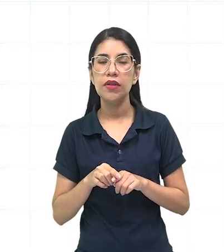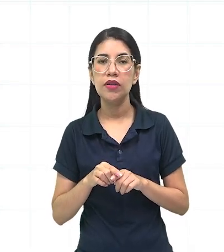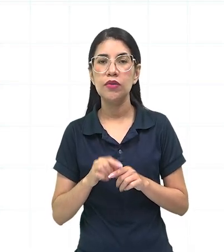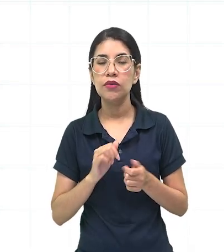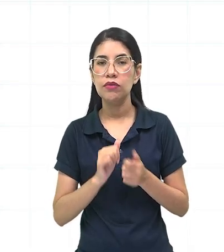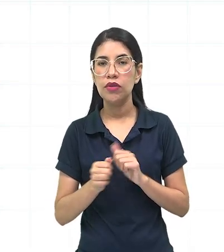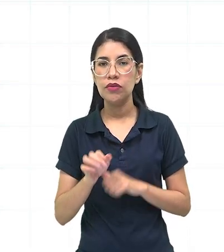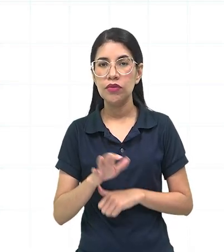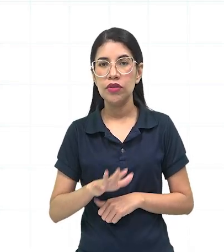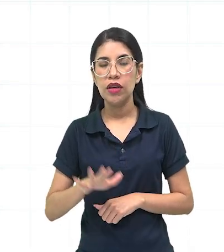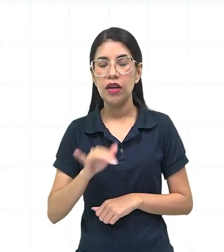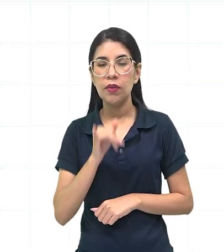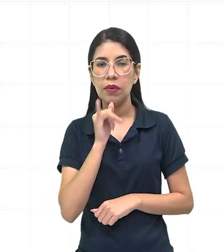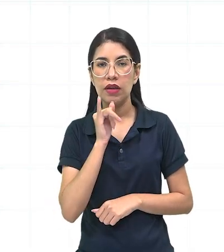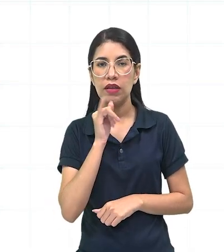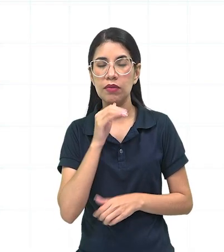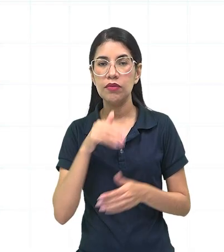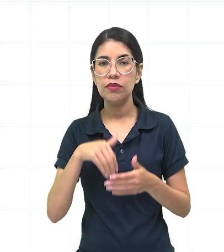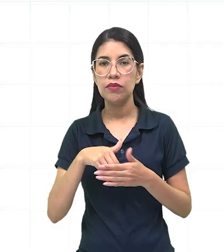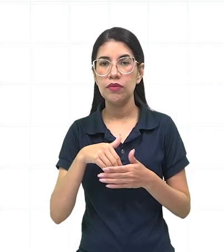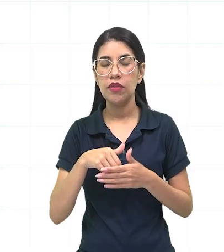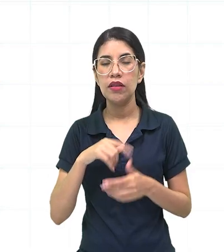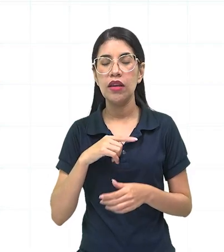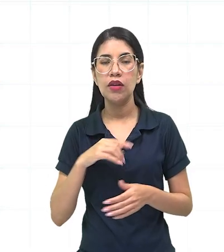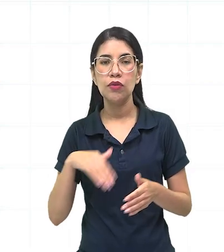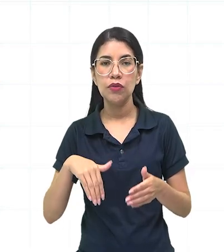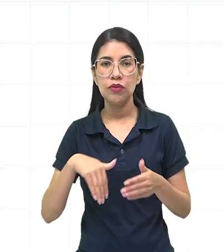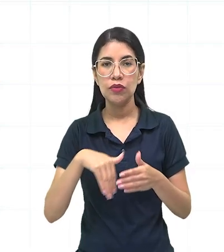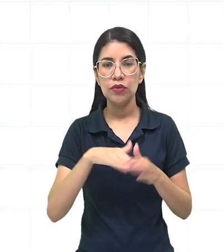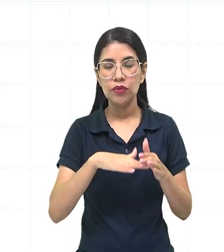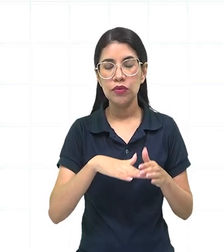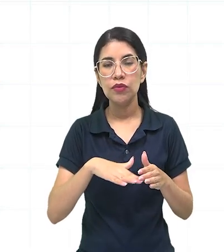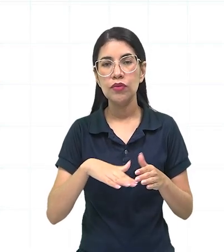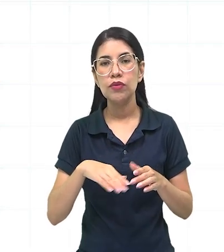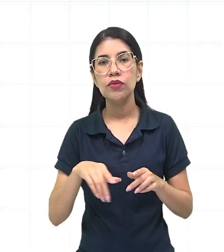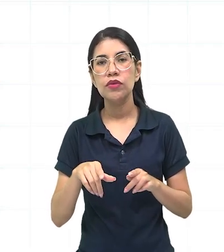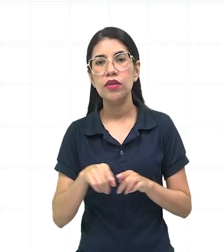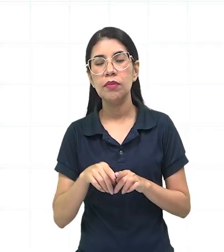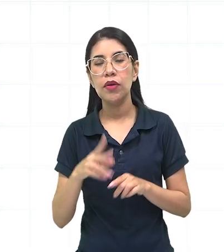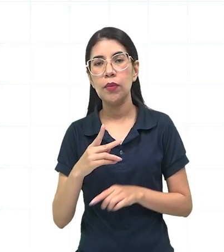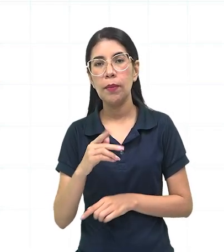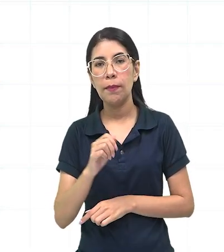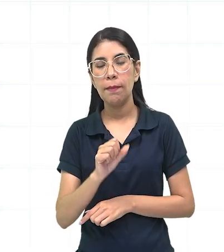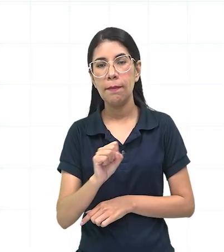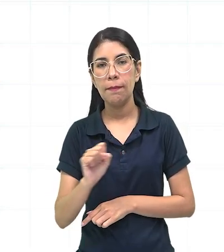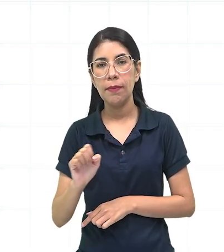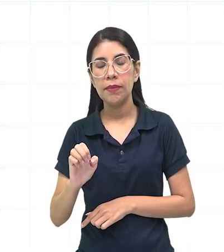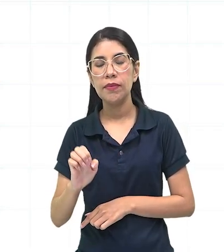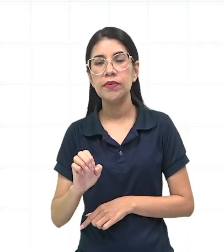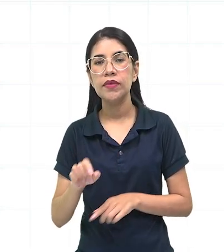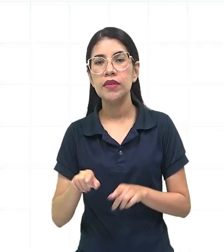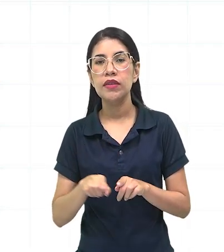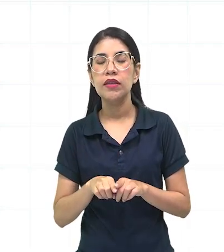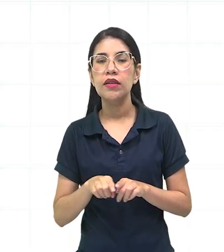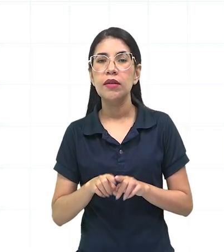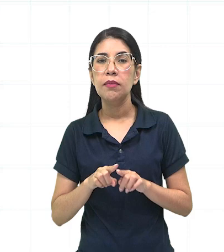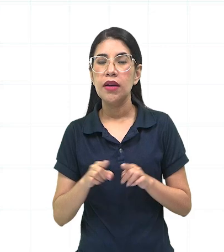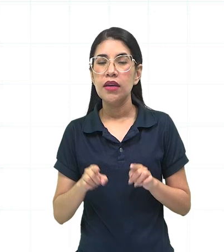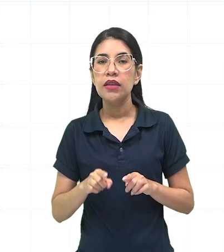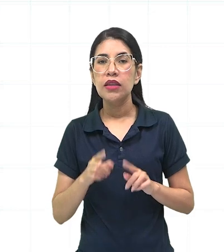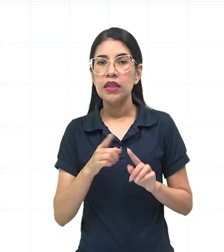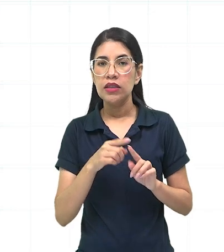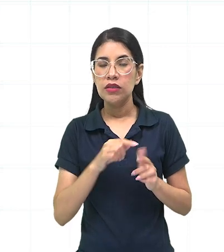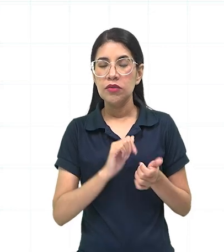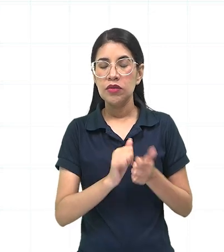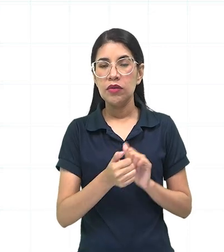né? Vamos citar aqui o futebol, por exemplo. Tem lá o chute, o passe, a gente vai ter um voleio também lá. No squash a gente vai ter